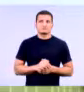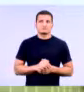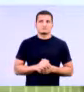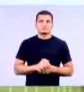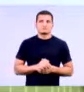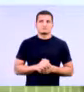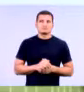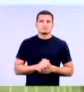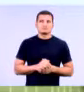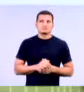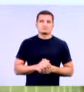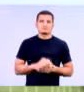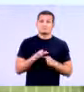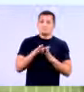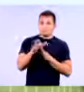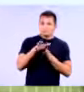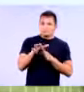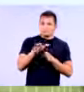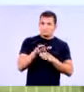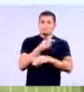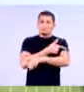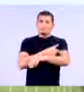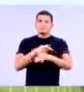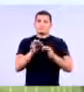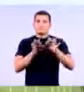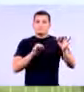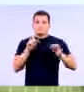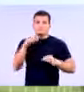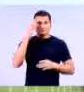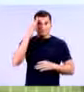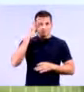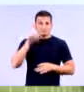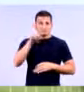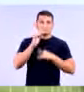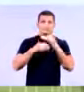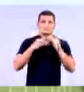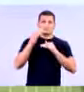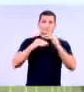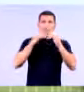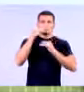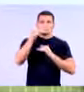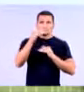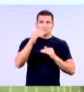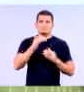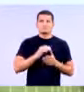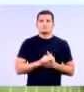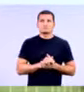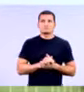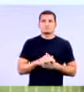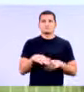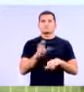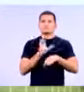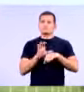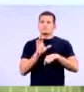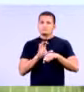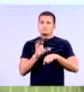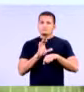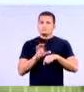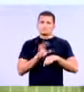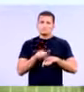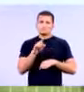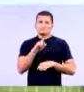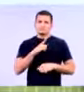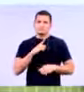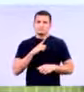Bom, as dicas de educação à distância, né, principalmente para você desenvolver um curso que você tenha